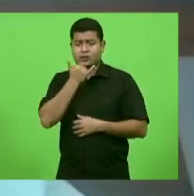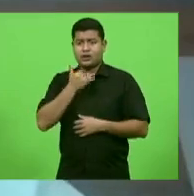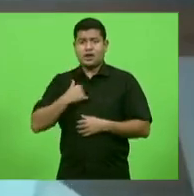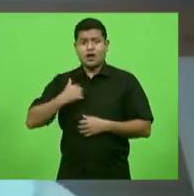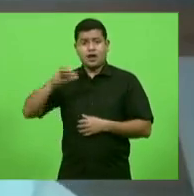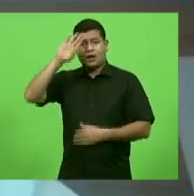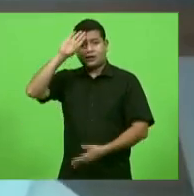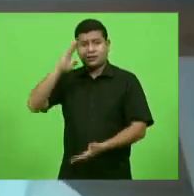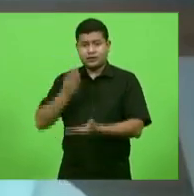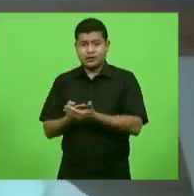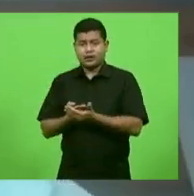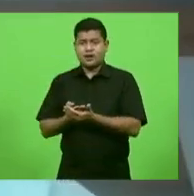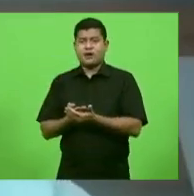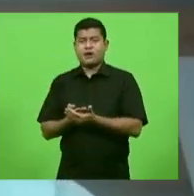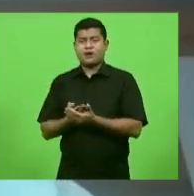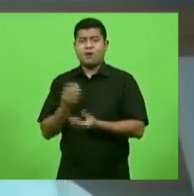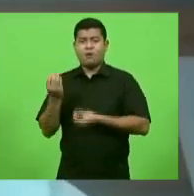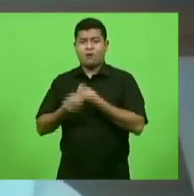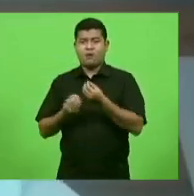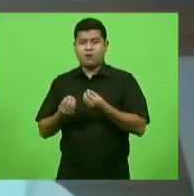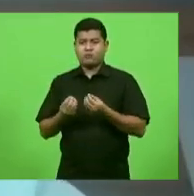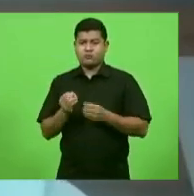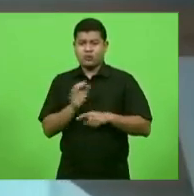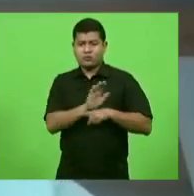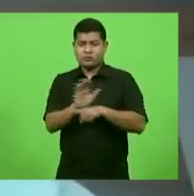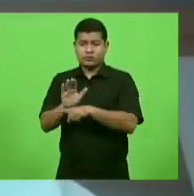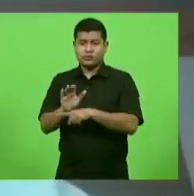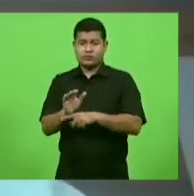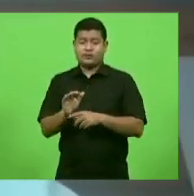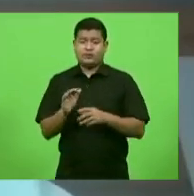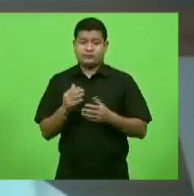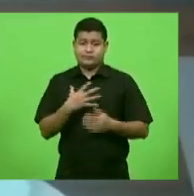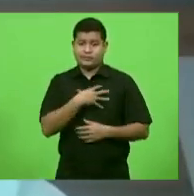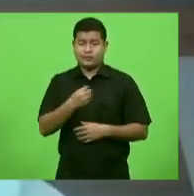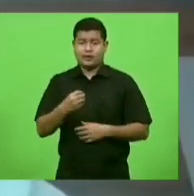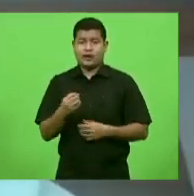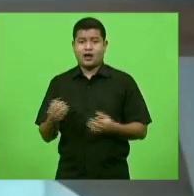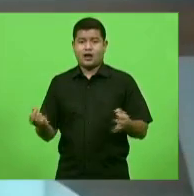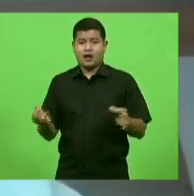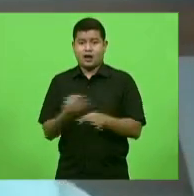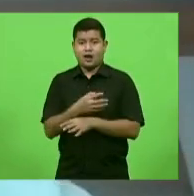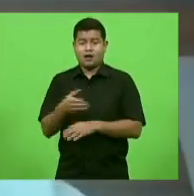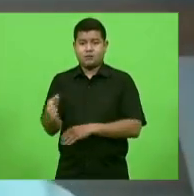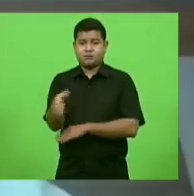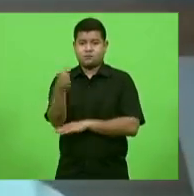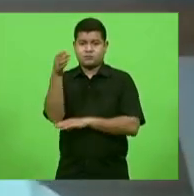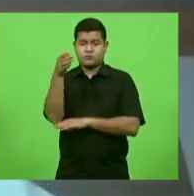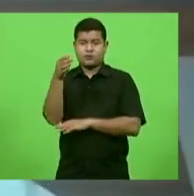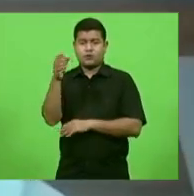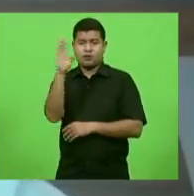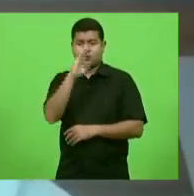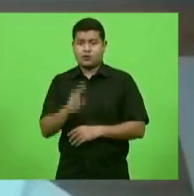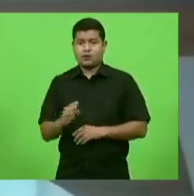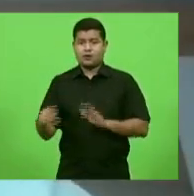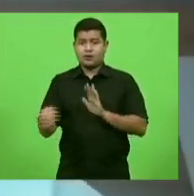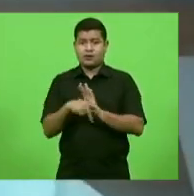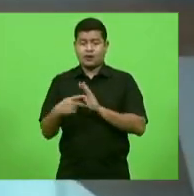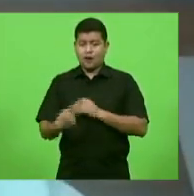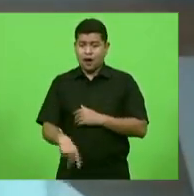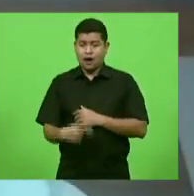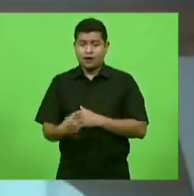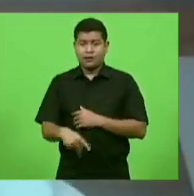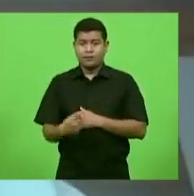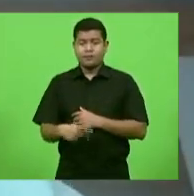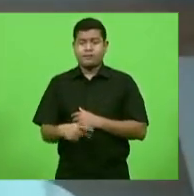maior a deixar para nossos filhos que a honestidade e a retidão. Encerro com um trecho do nosso hino. O povo que é grande, mas não vingativo, que nunca